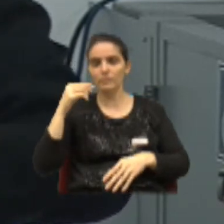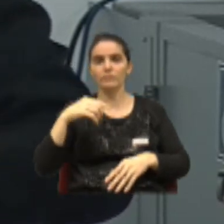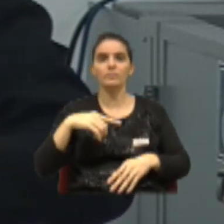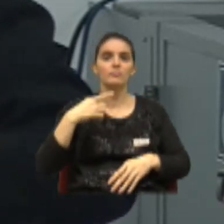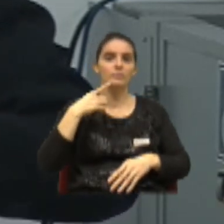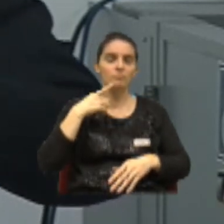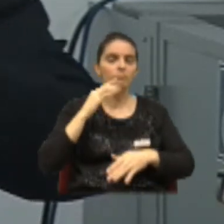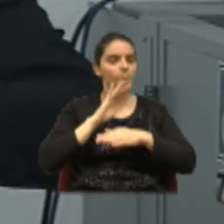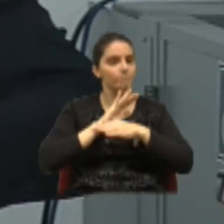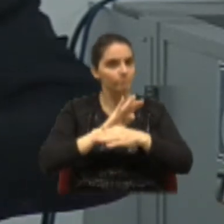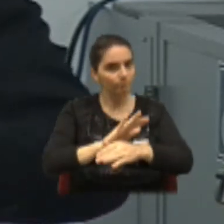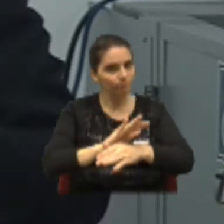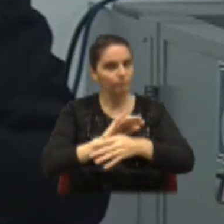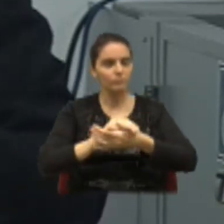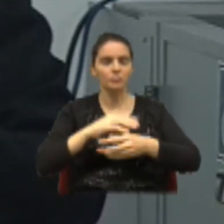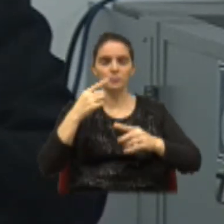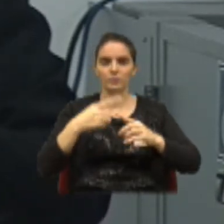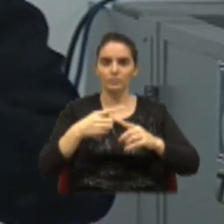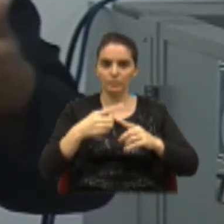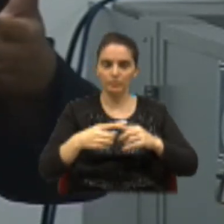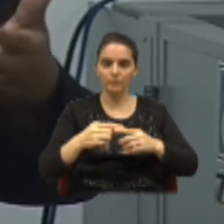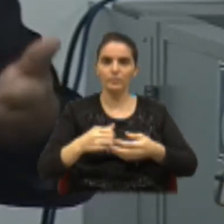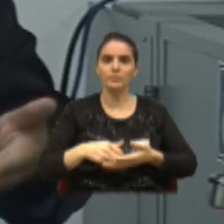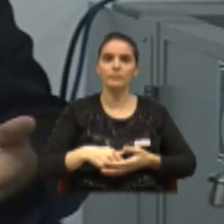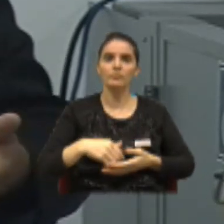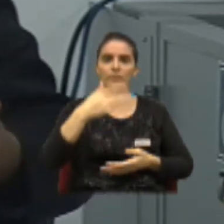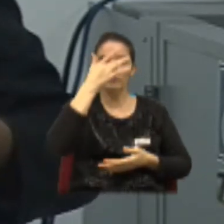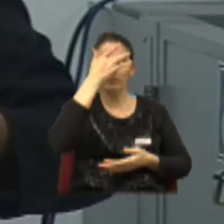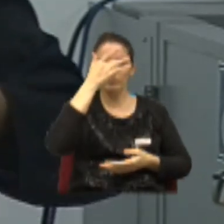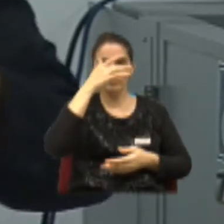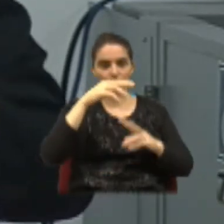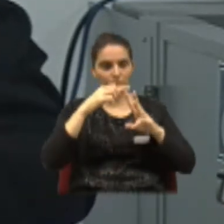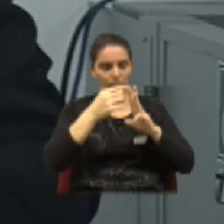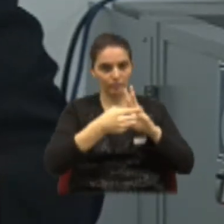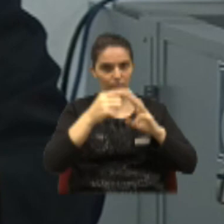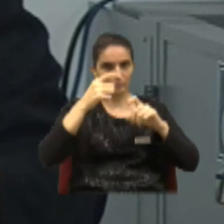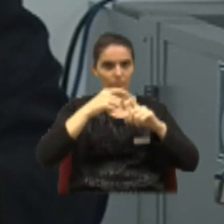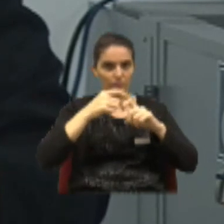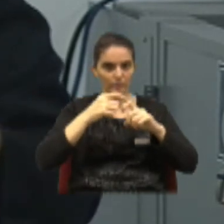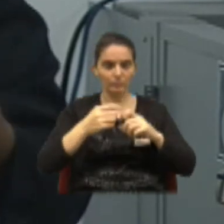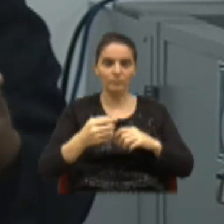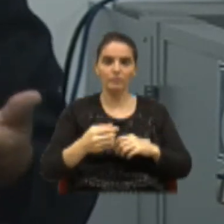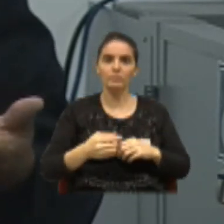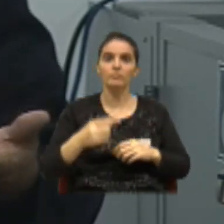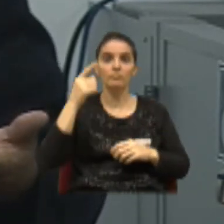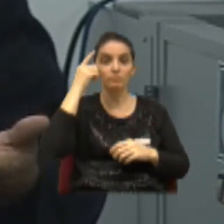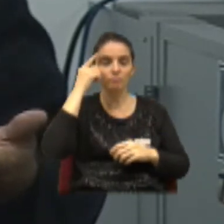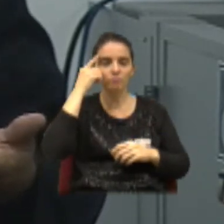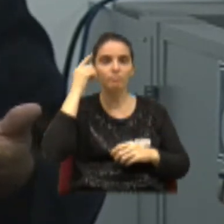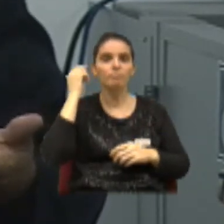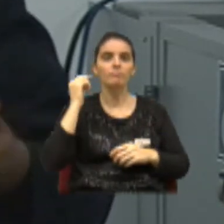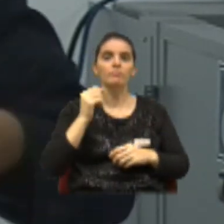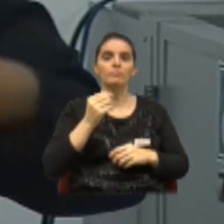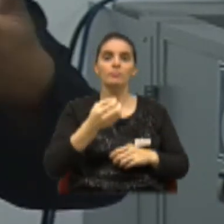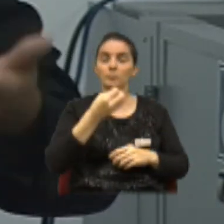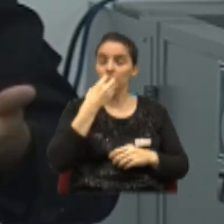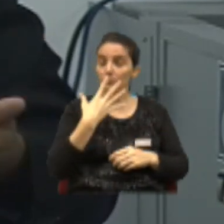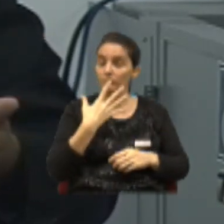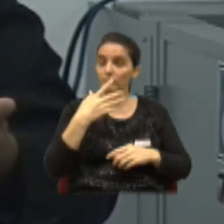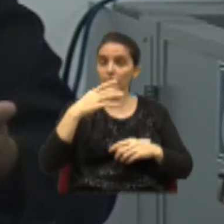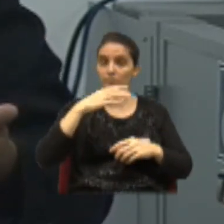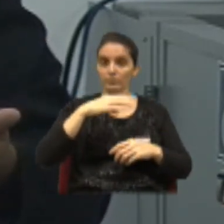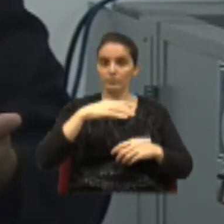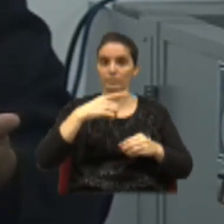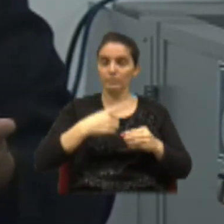são pessoas que se interessam por política pública na área da saúde, são pessoas que querem o bem da nossa cidade e